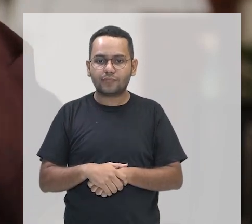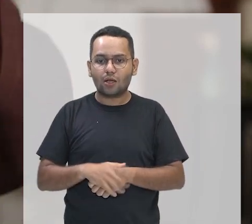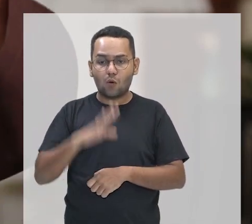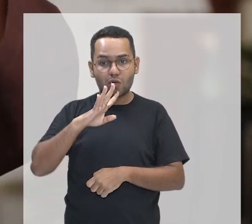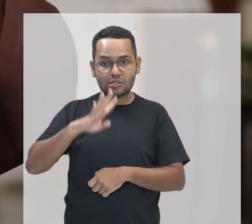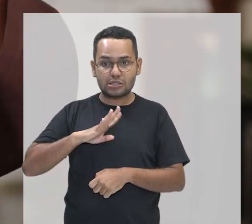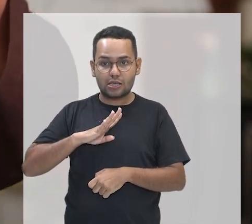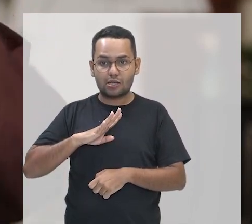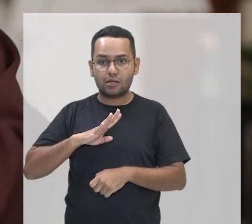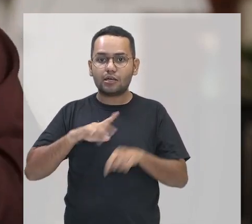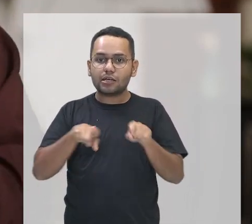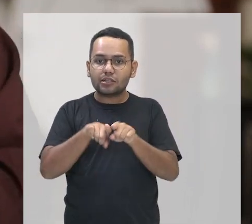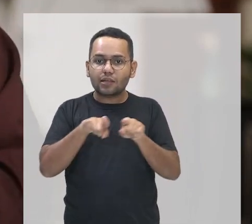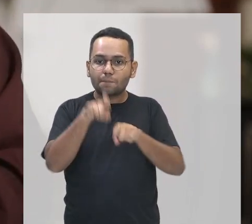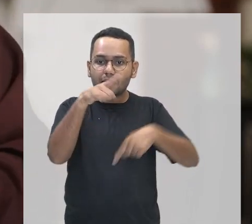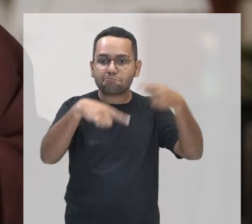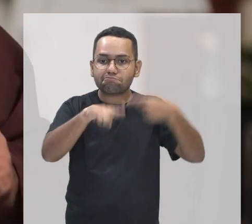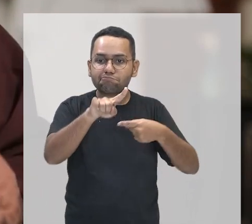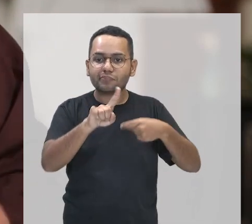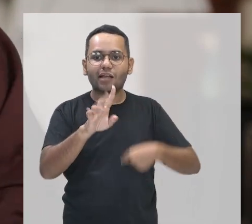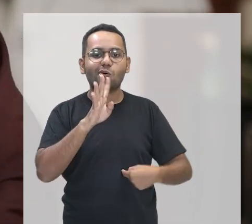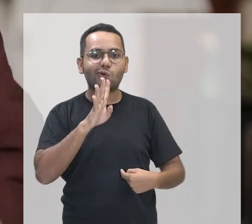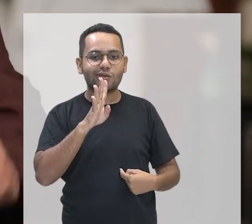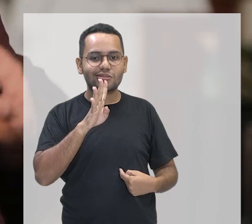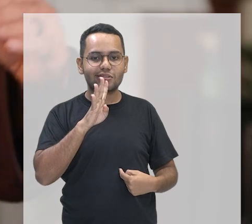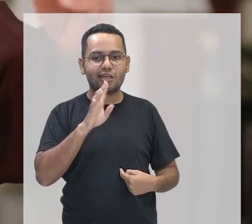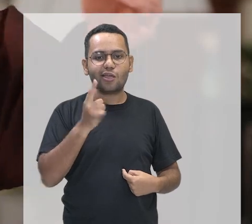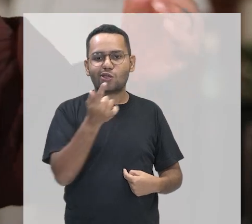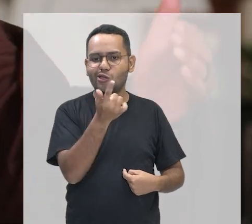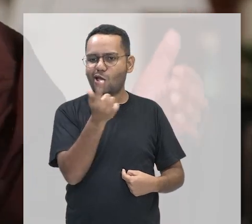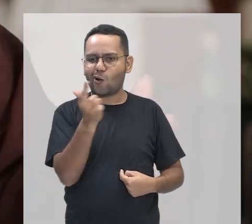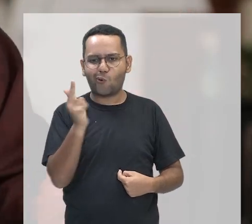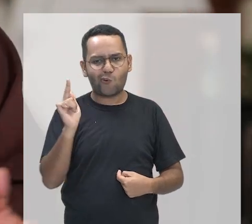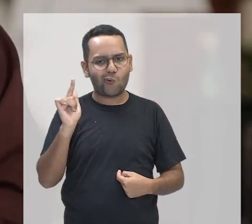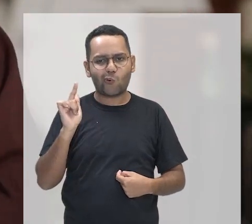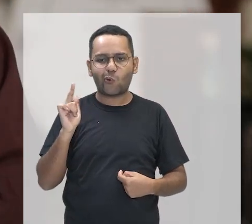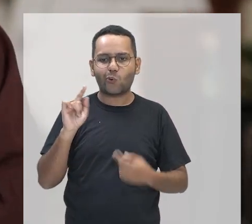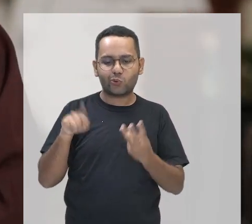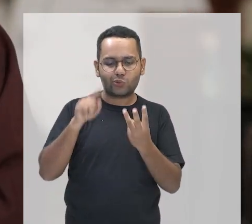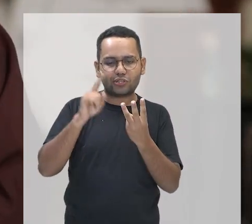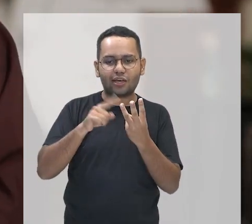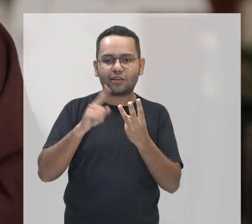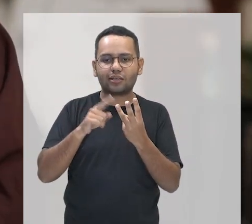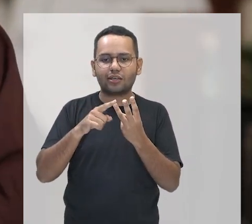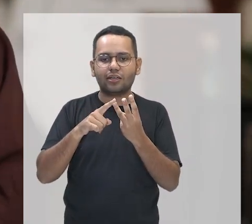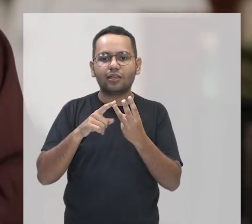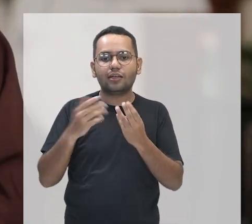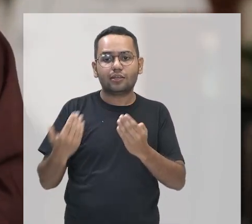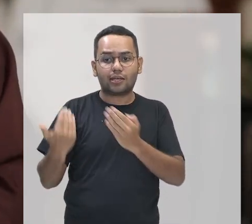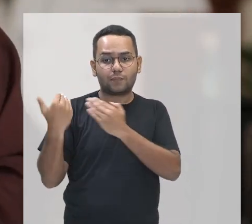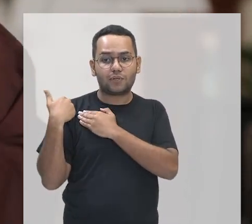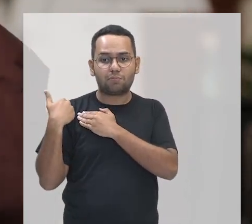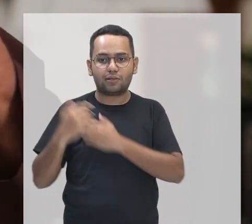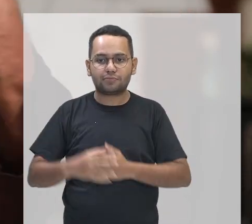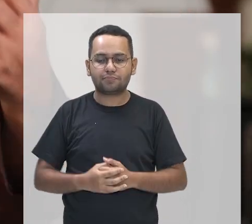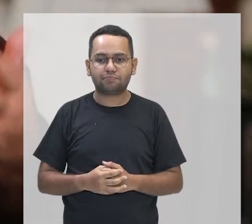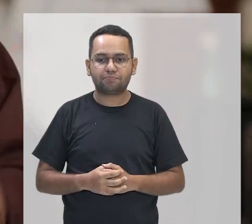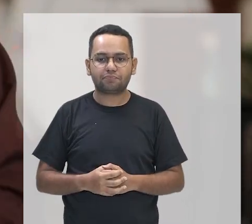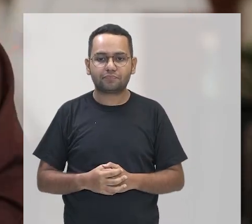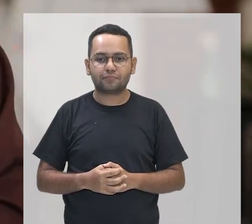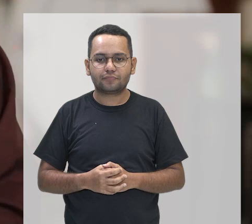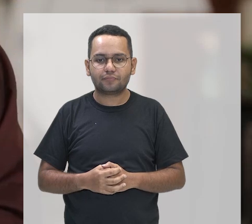mesmo, com o transcendente. E aí entra a dimensão dos princípios, que nos coloca